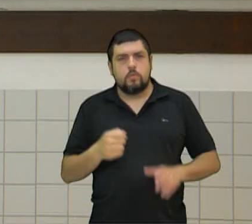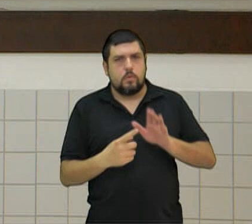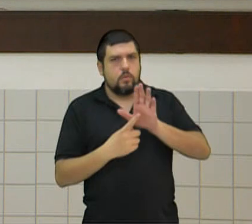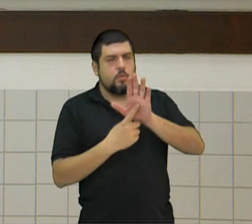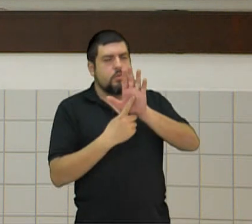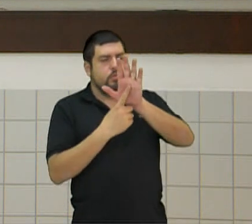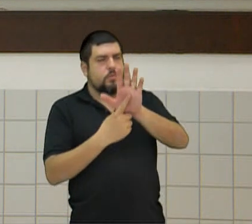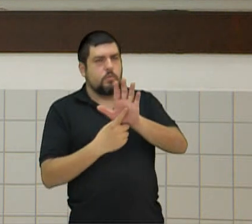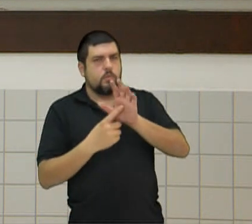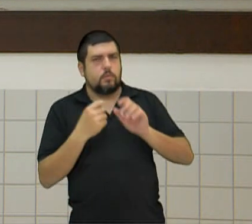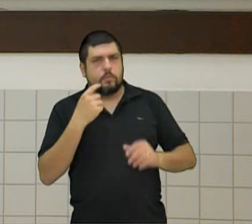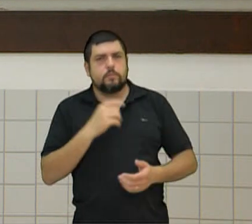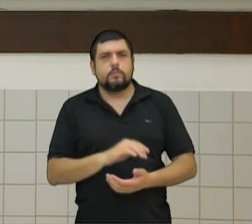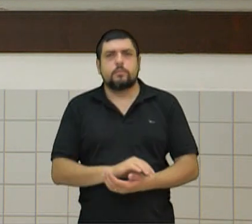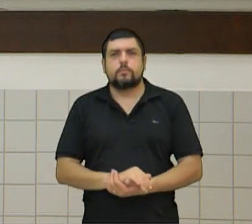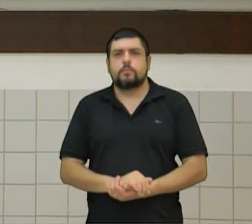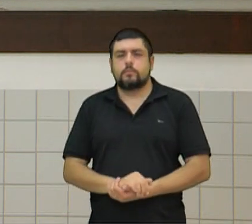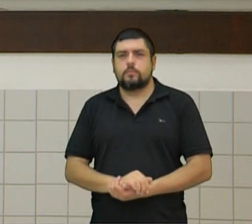Fique bispando aqui.